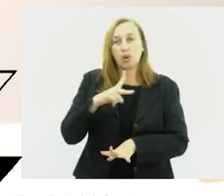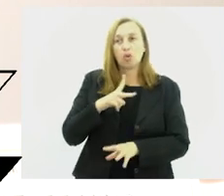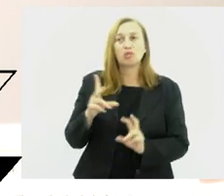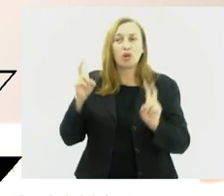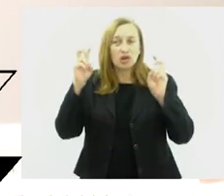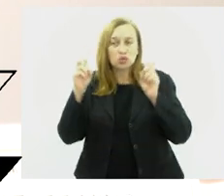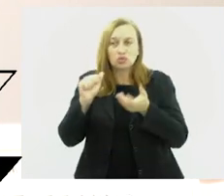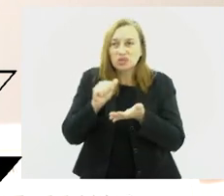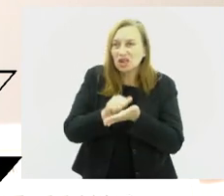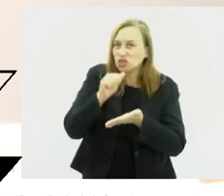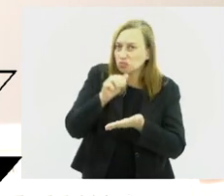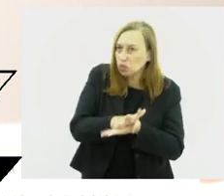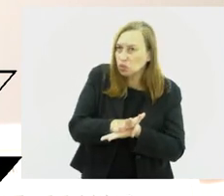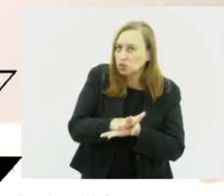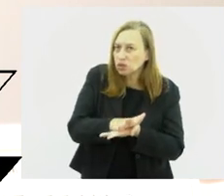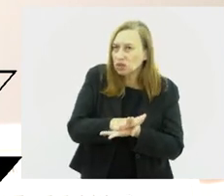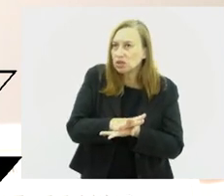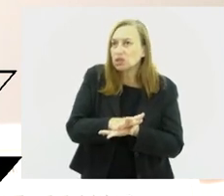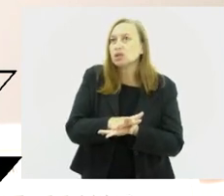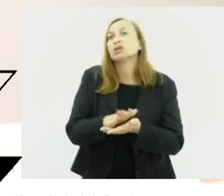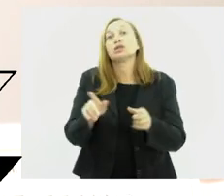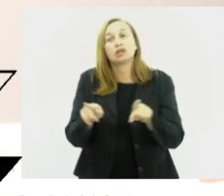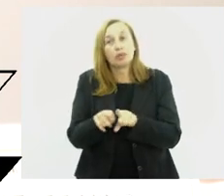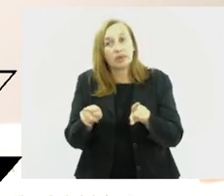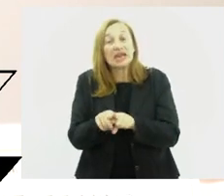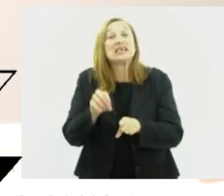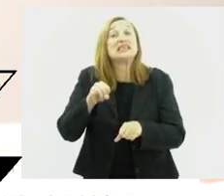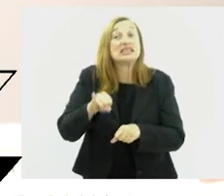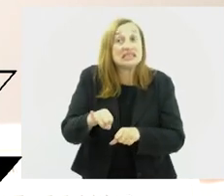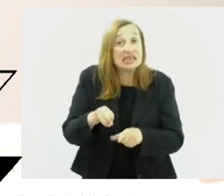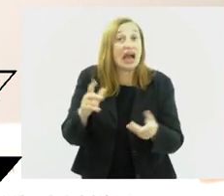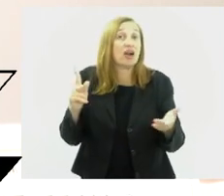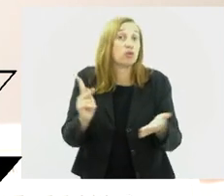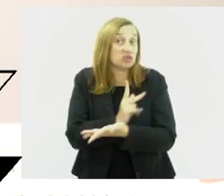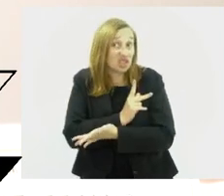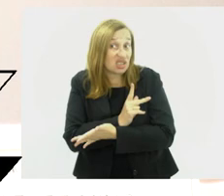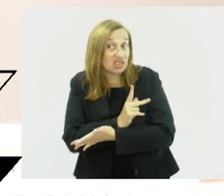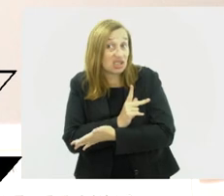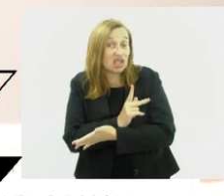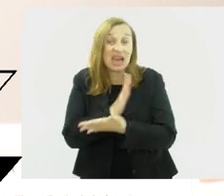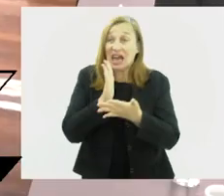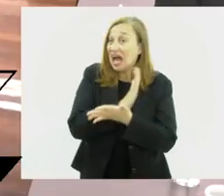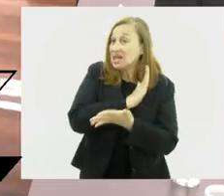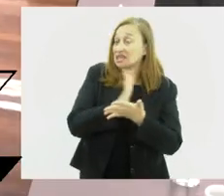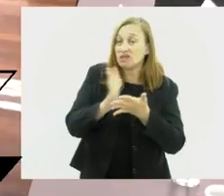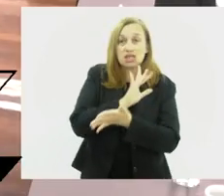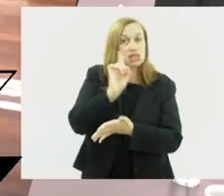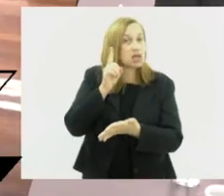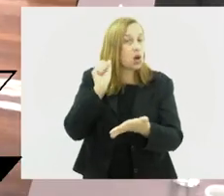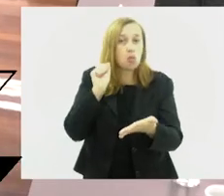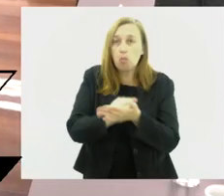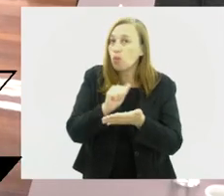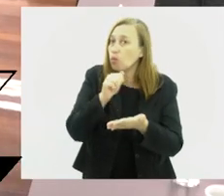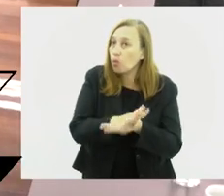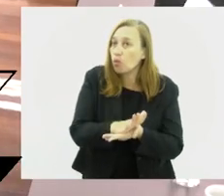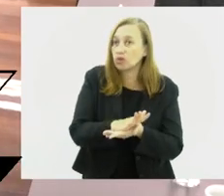das multas, se bem aplicadas também, se aplicadas, que grande parte sequer é aplicada. É essa questão, a gente volta